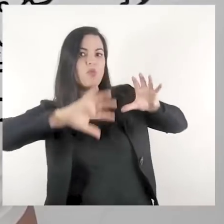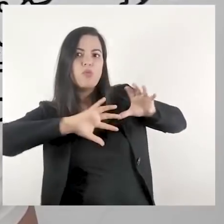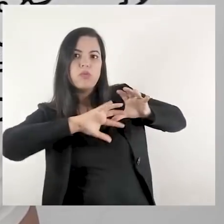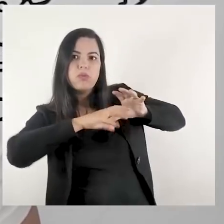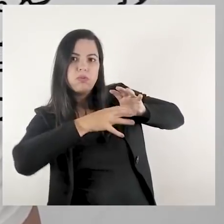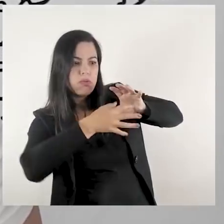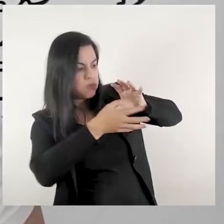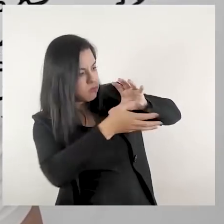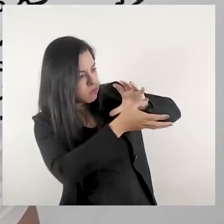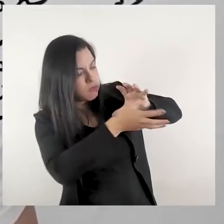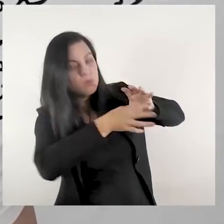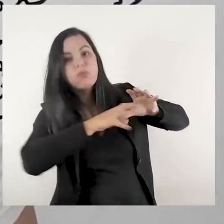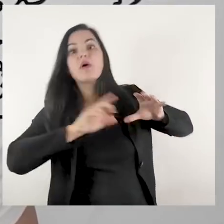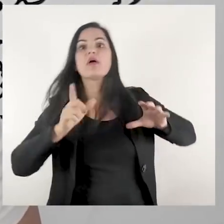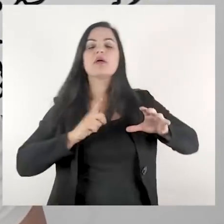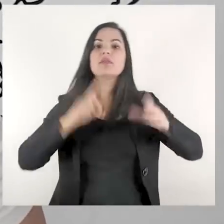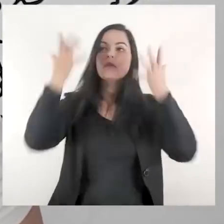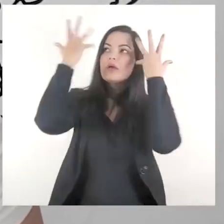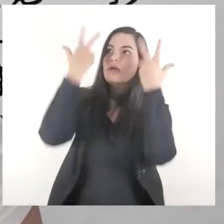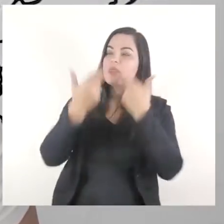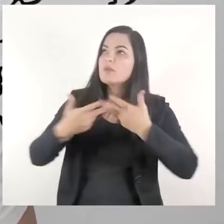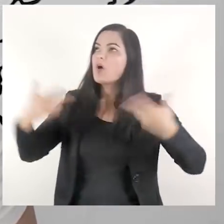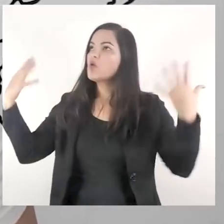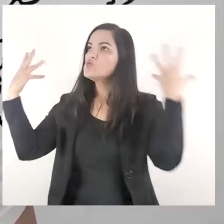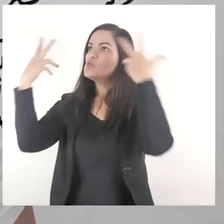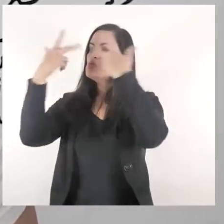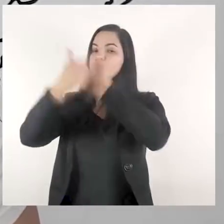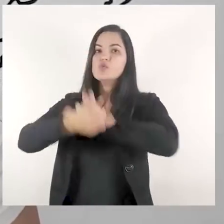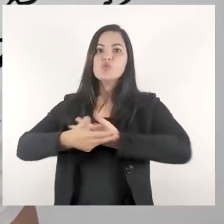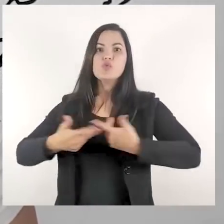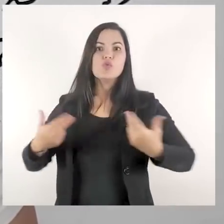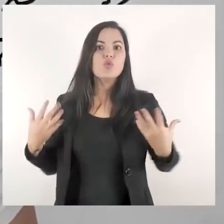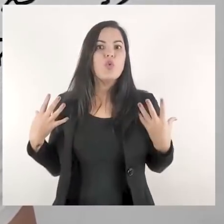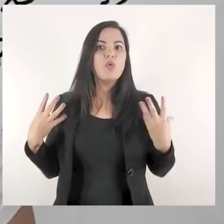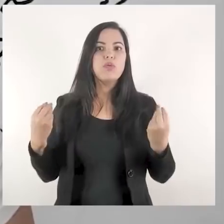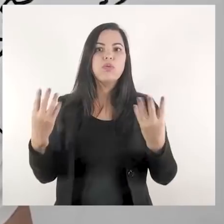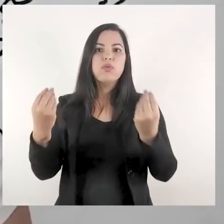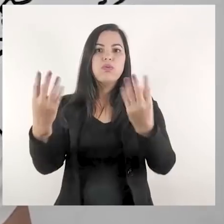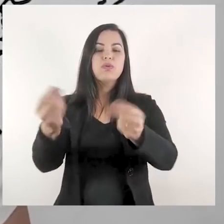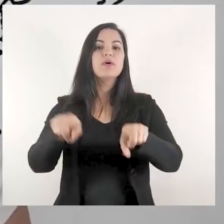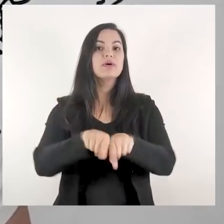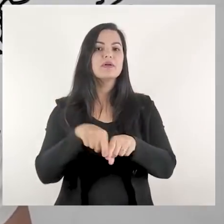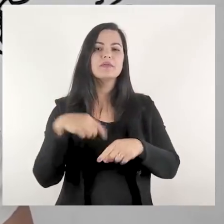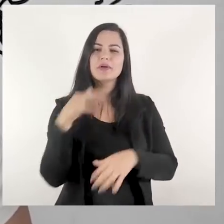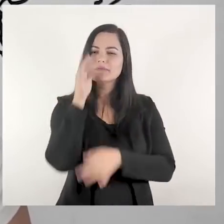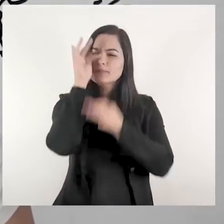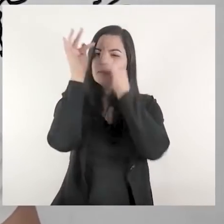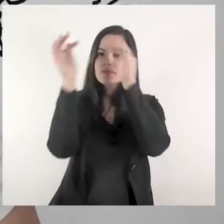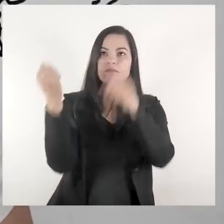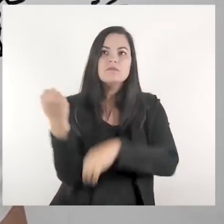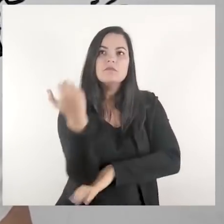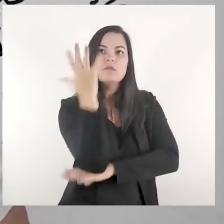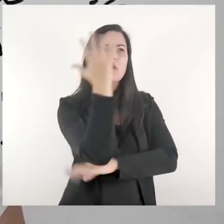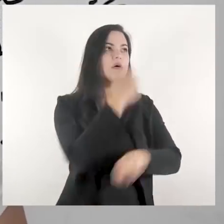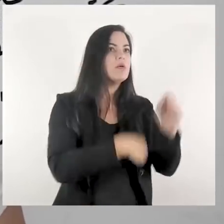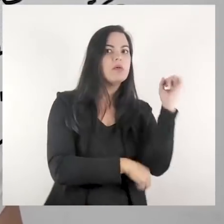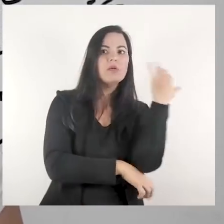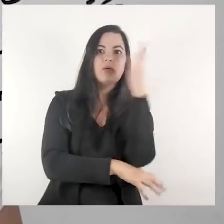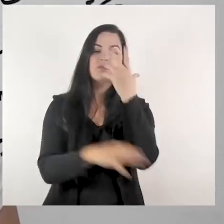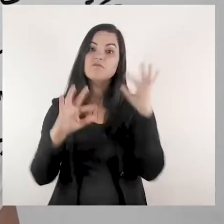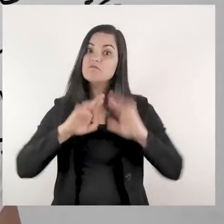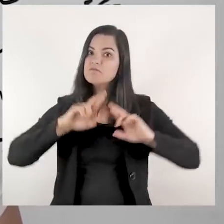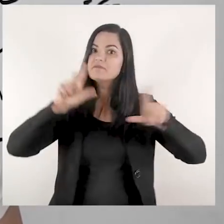biomas de lá, uma flora, a vegetação também é muito diferenciada. E sabe o que é bem